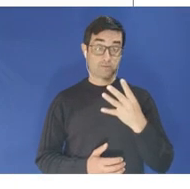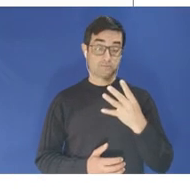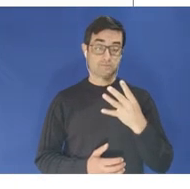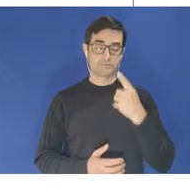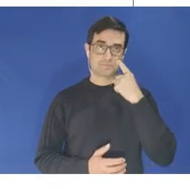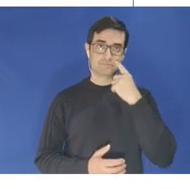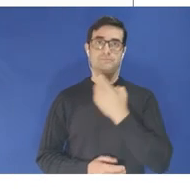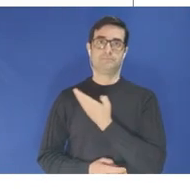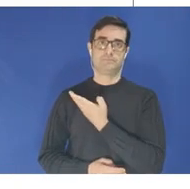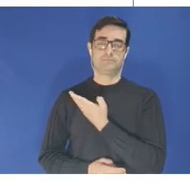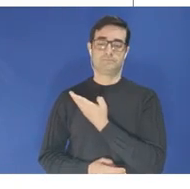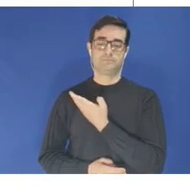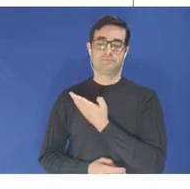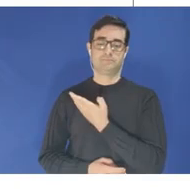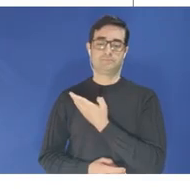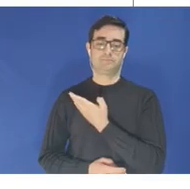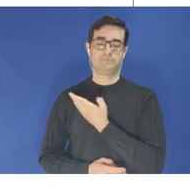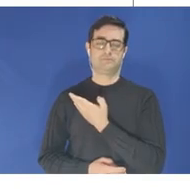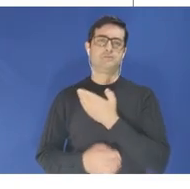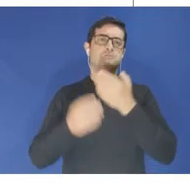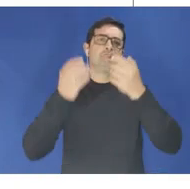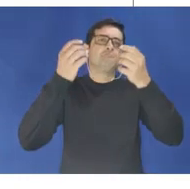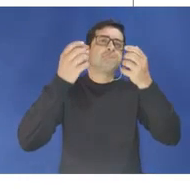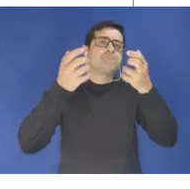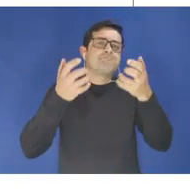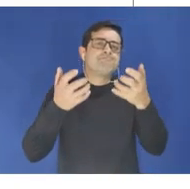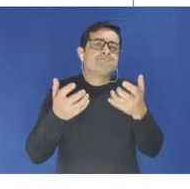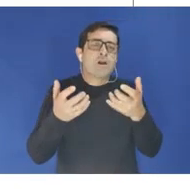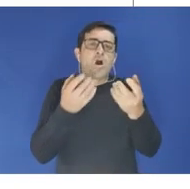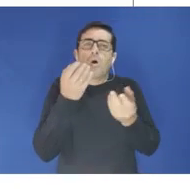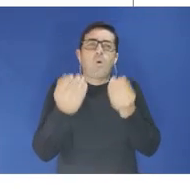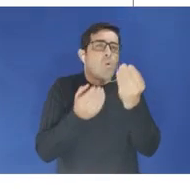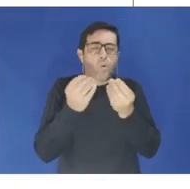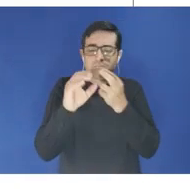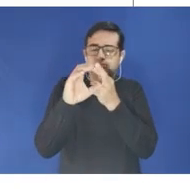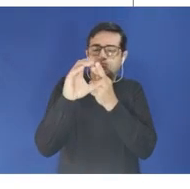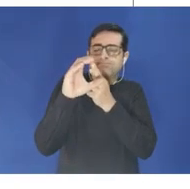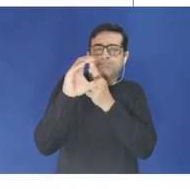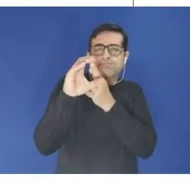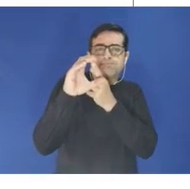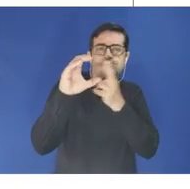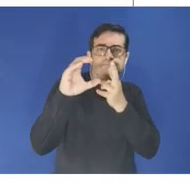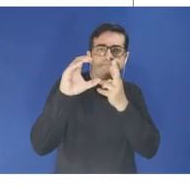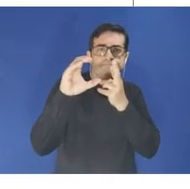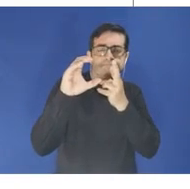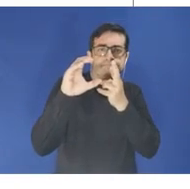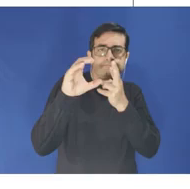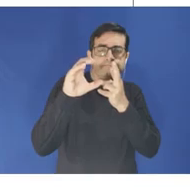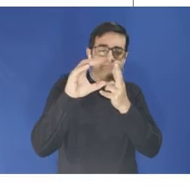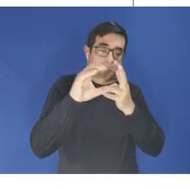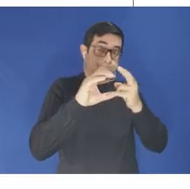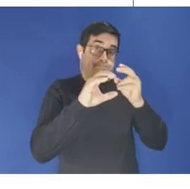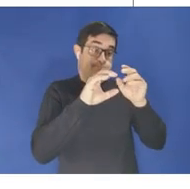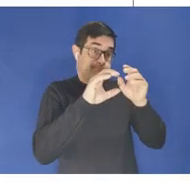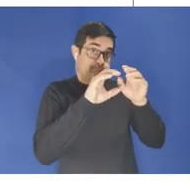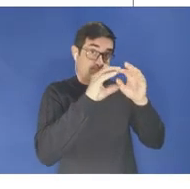4. Explique o comportamento do raio atômico entre os elementos de uma